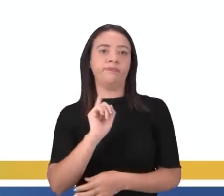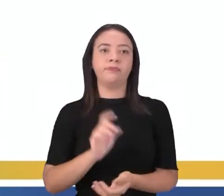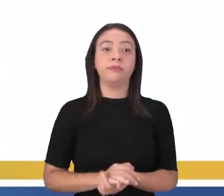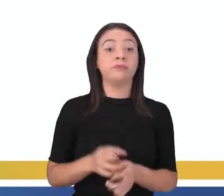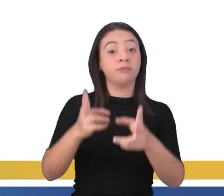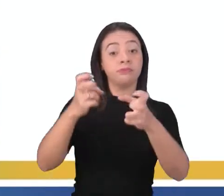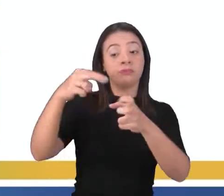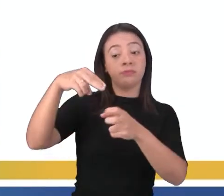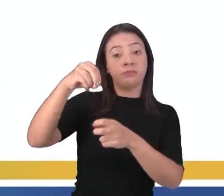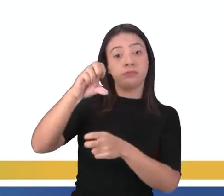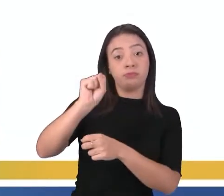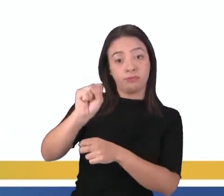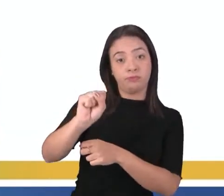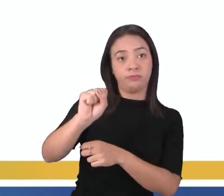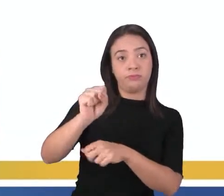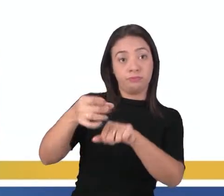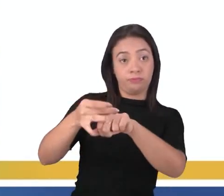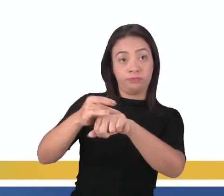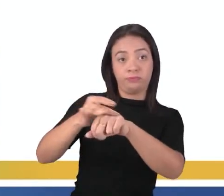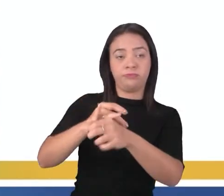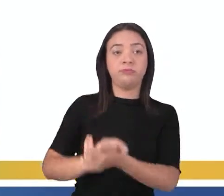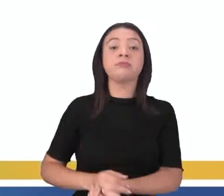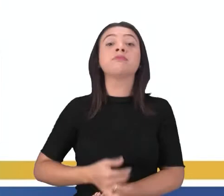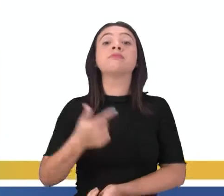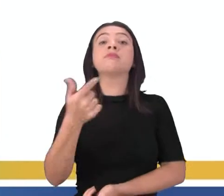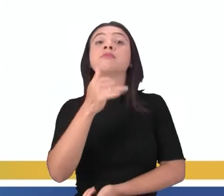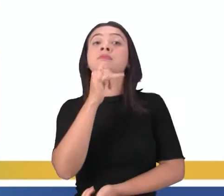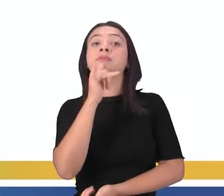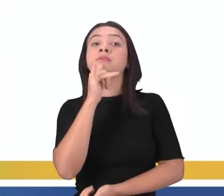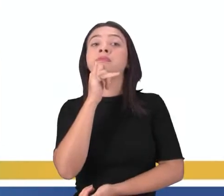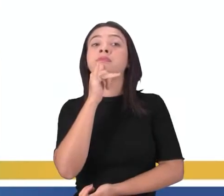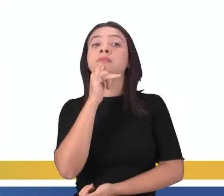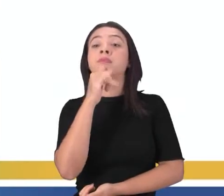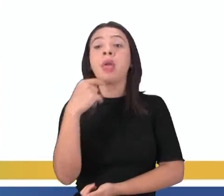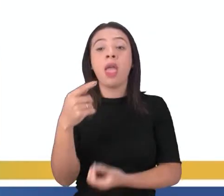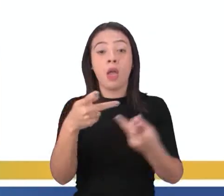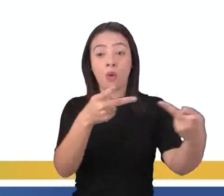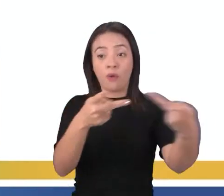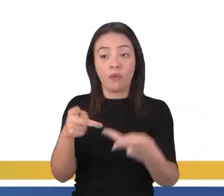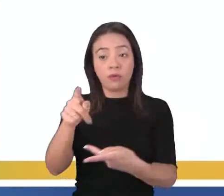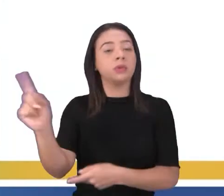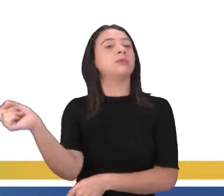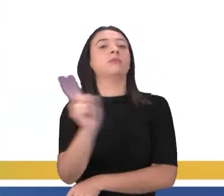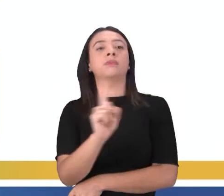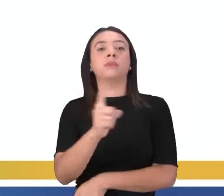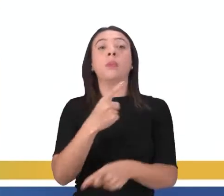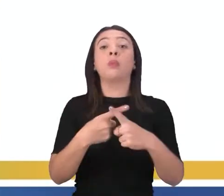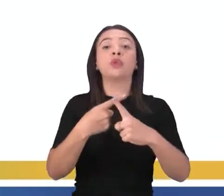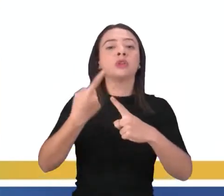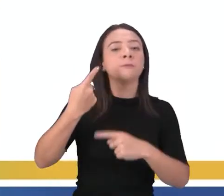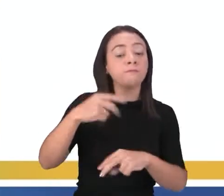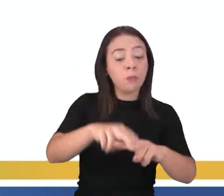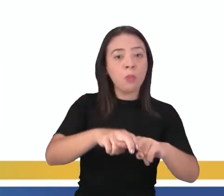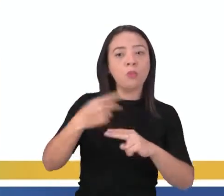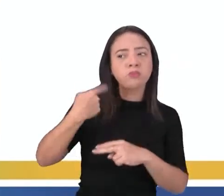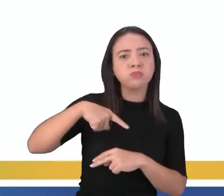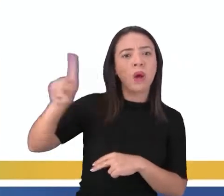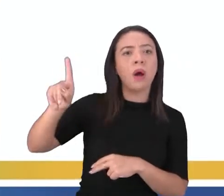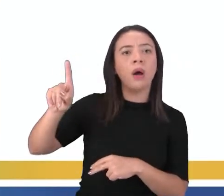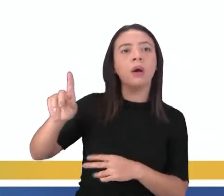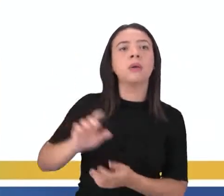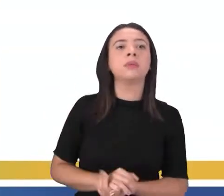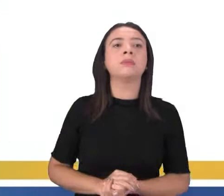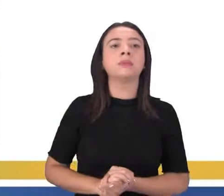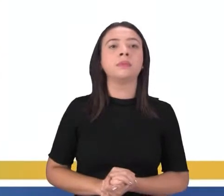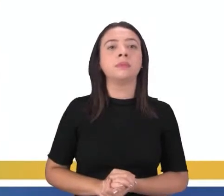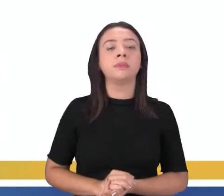nós destacado. Segundo exemplo. Não te convidei, por isso saía já daqui. Esse é o segundo exemplo. E